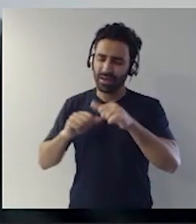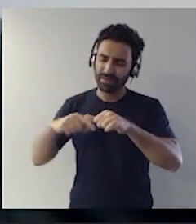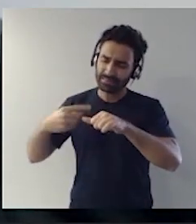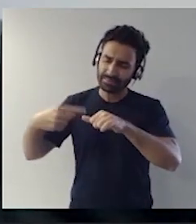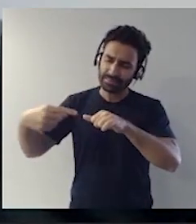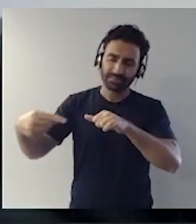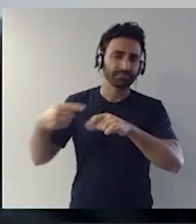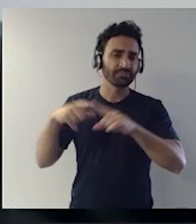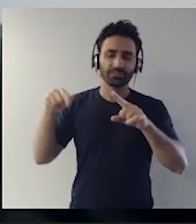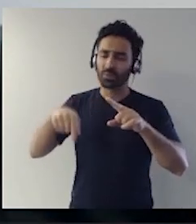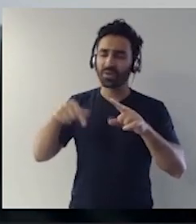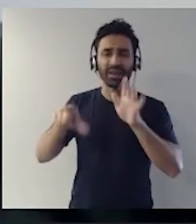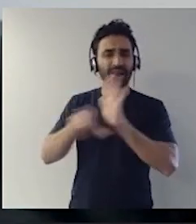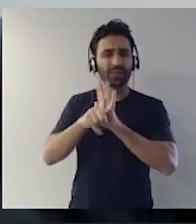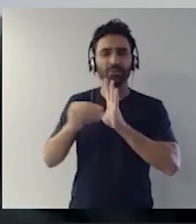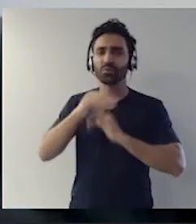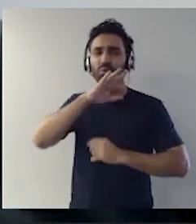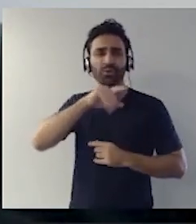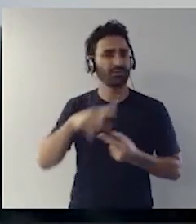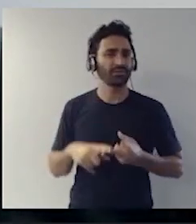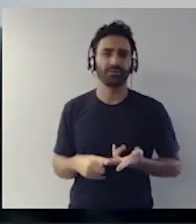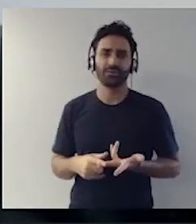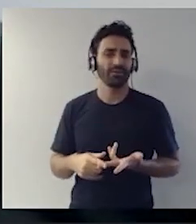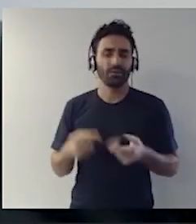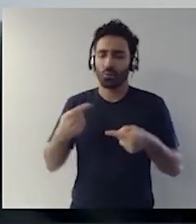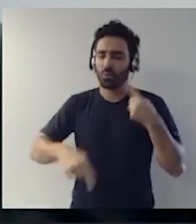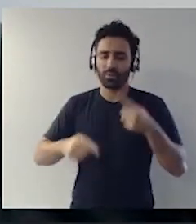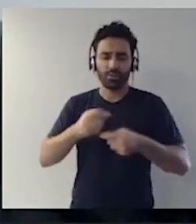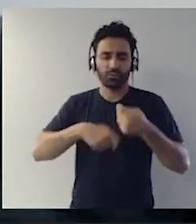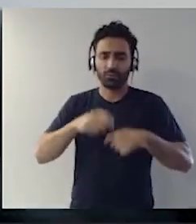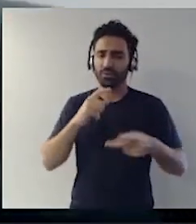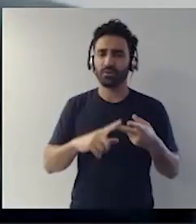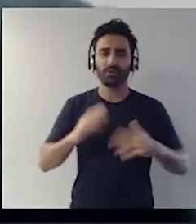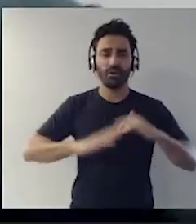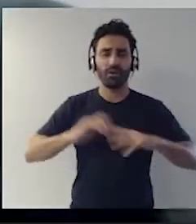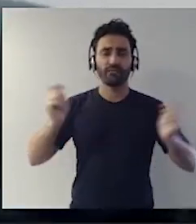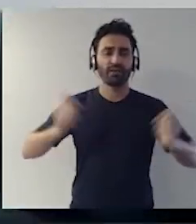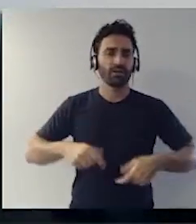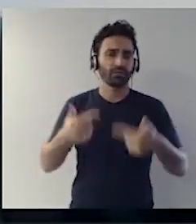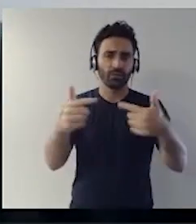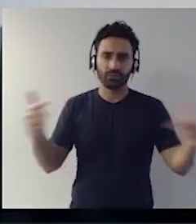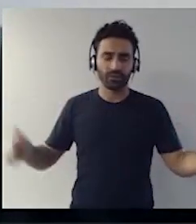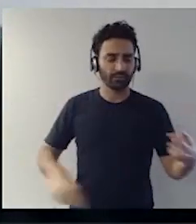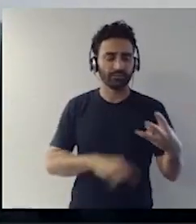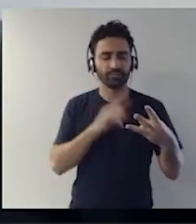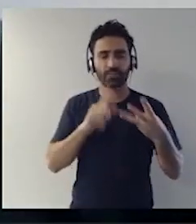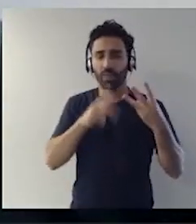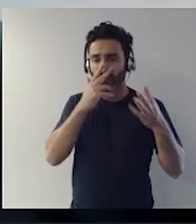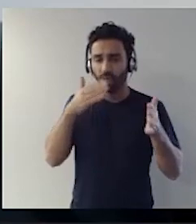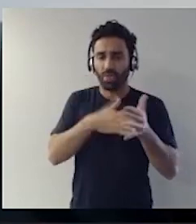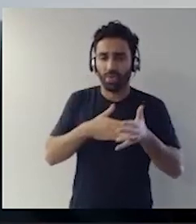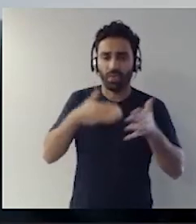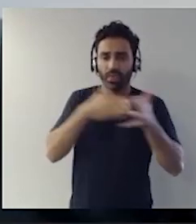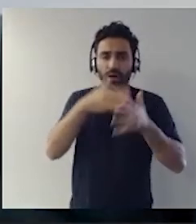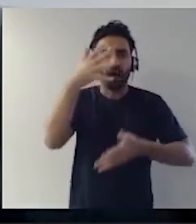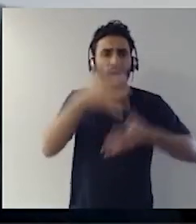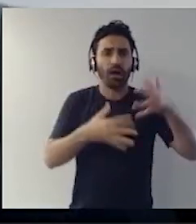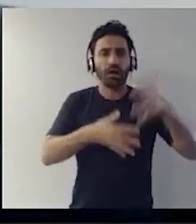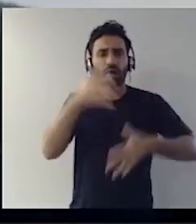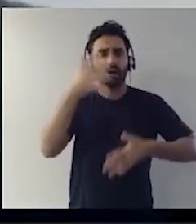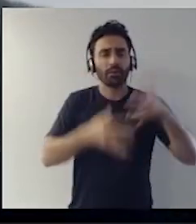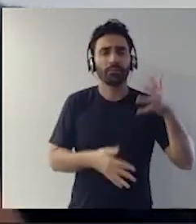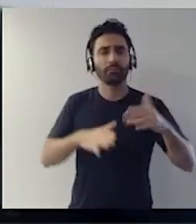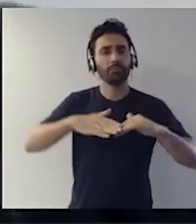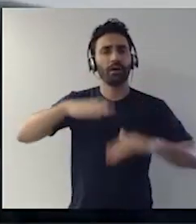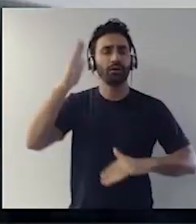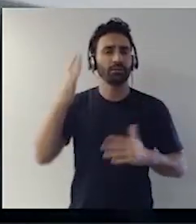todo o respeito. Ela é antieconômica, ela é antieficiente, ela é uma corrida de obstáculos absurda para